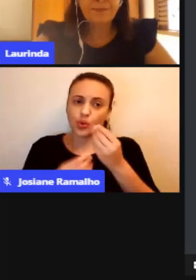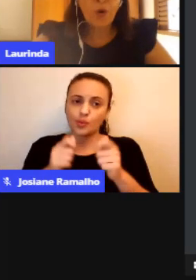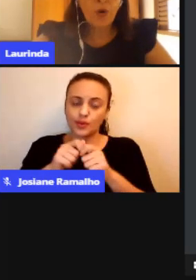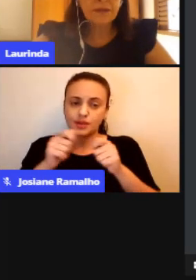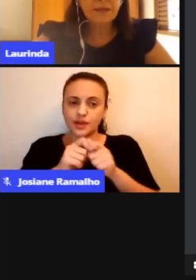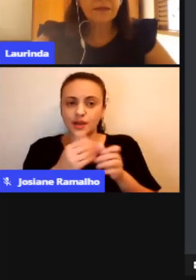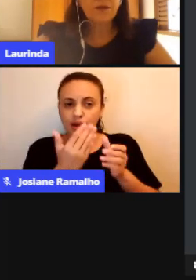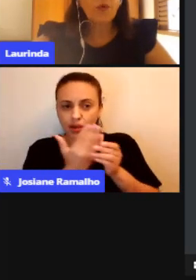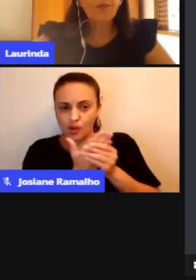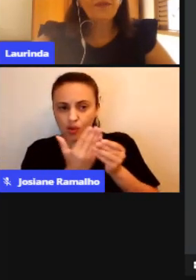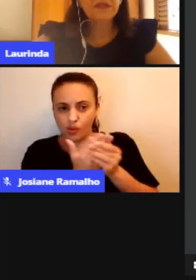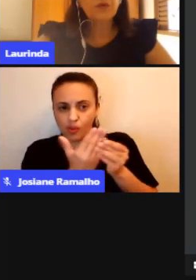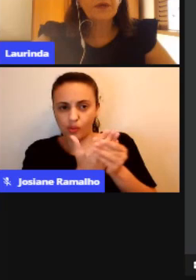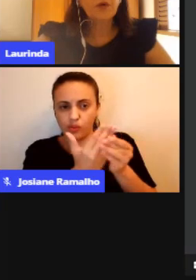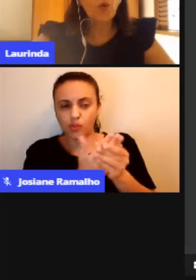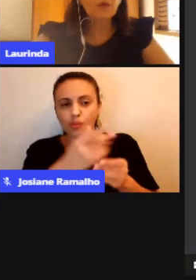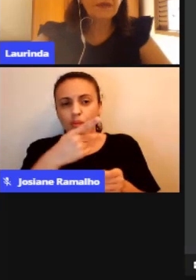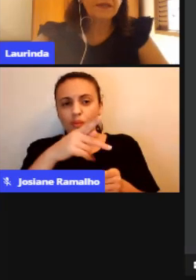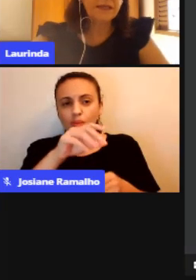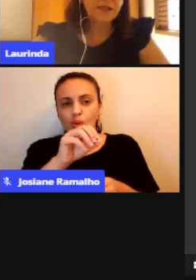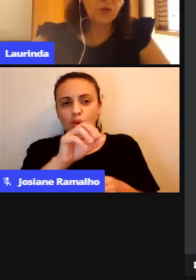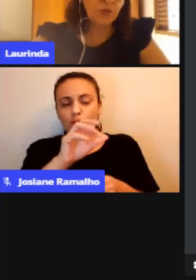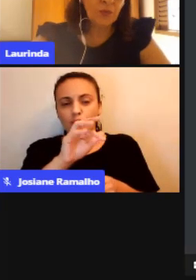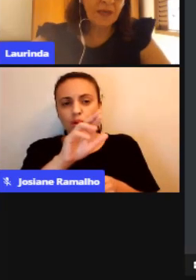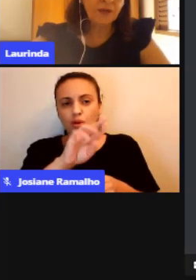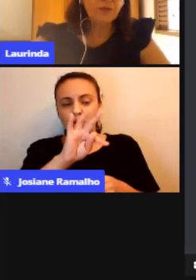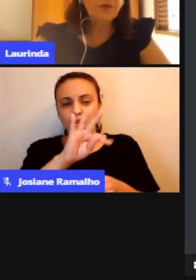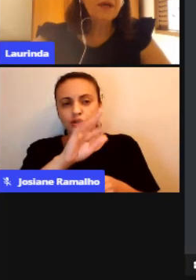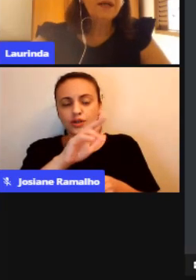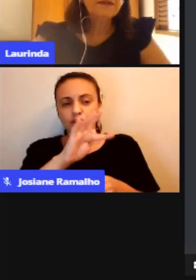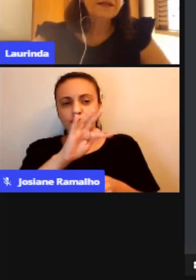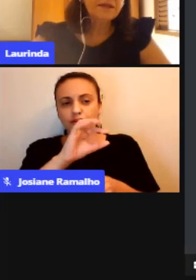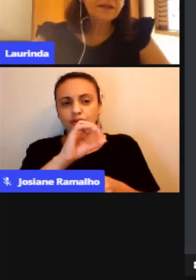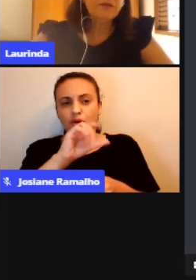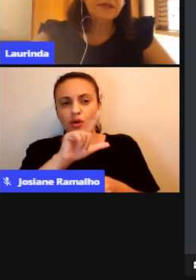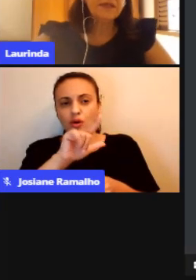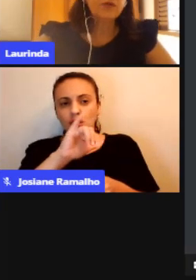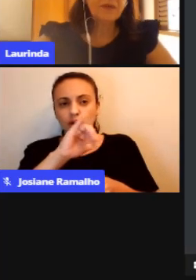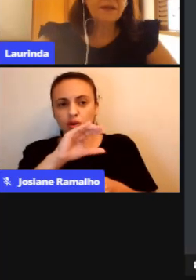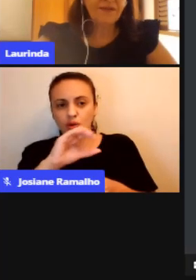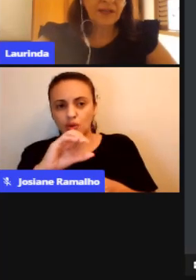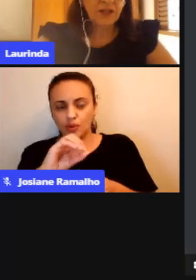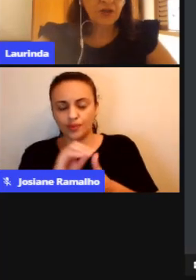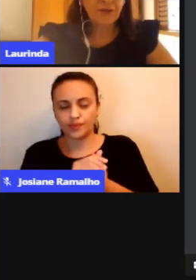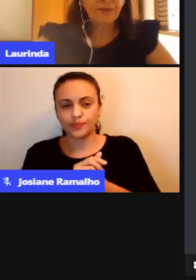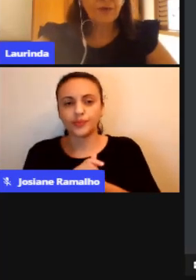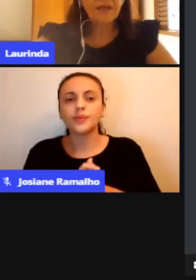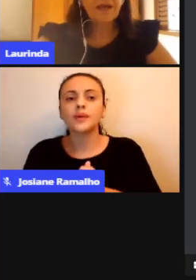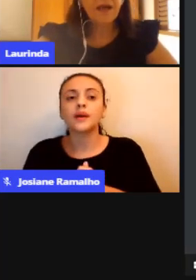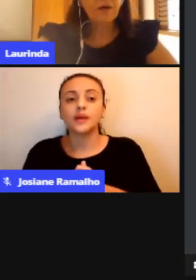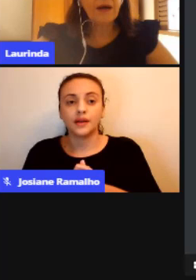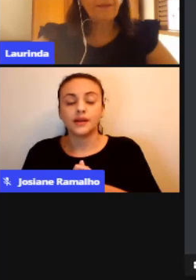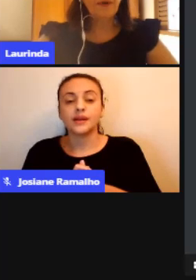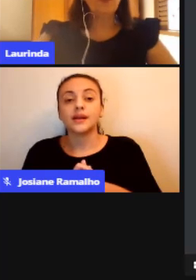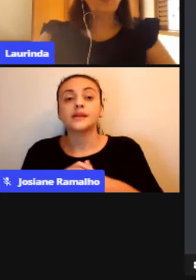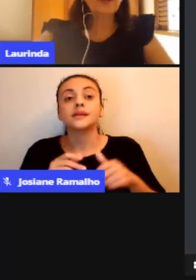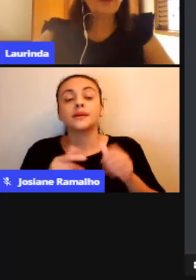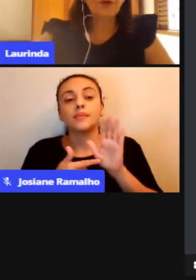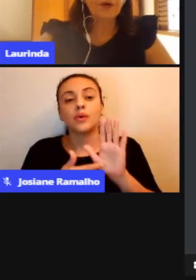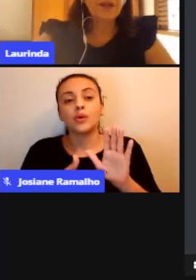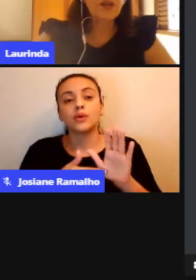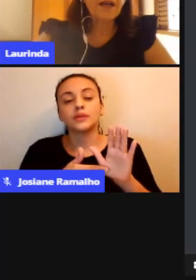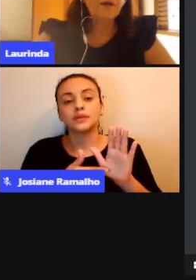as respostas, o professor encontra nesse documento, tratando desse instrumento avaliativo, que é